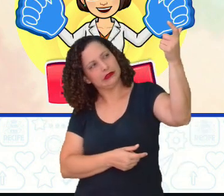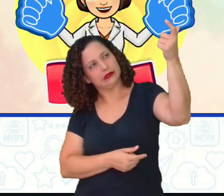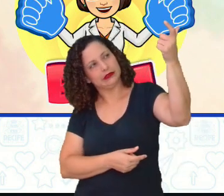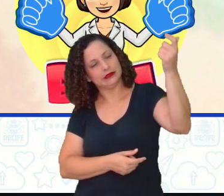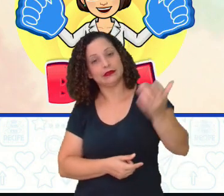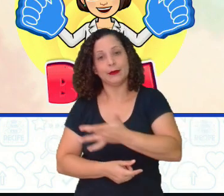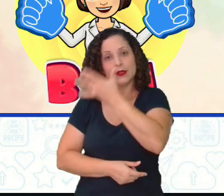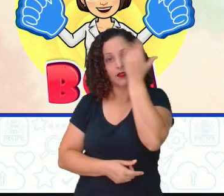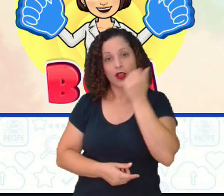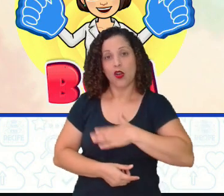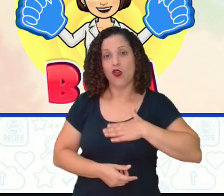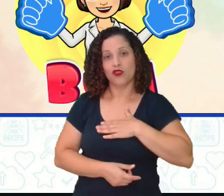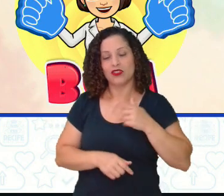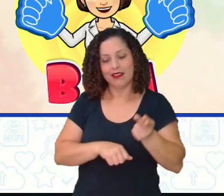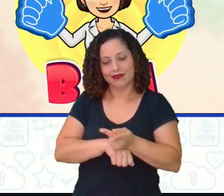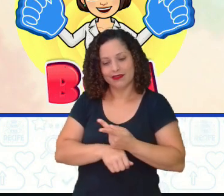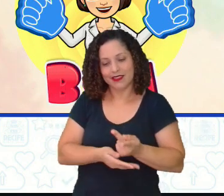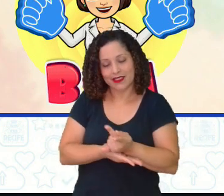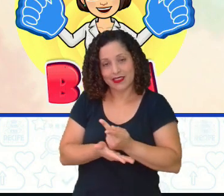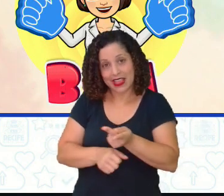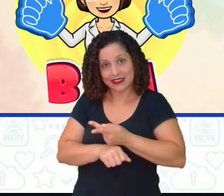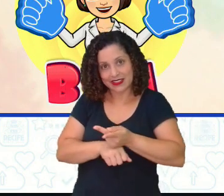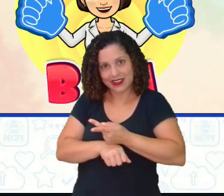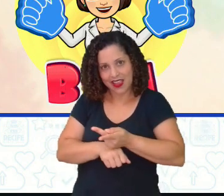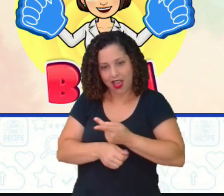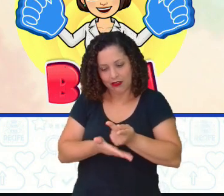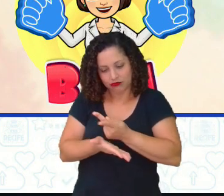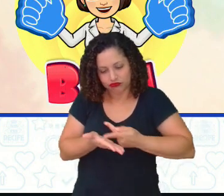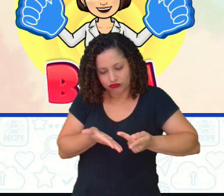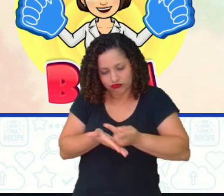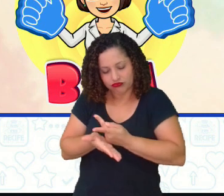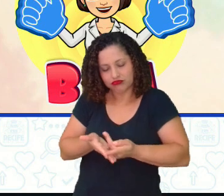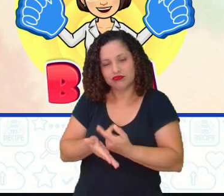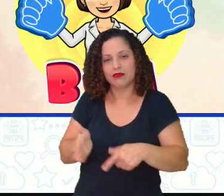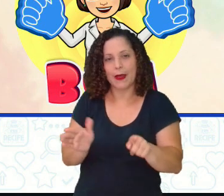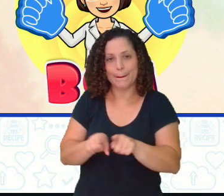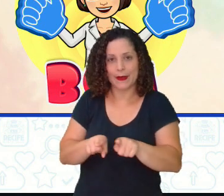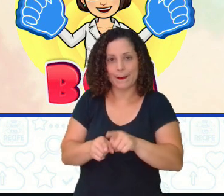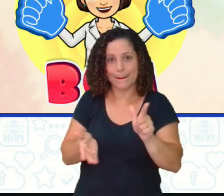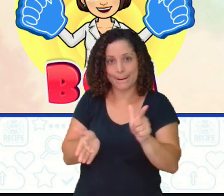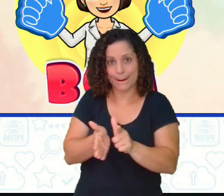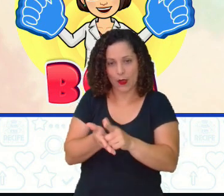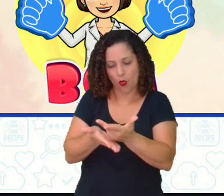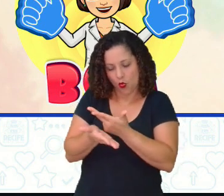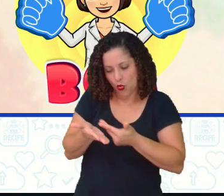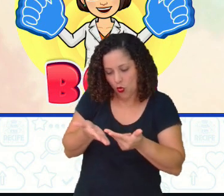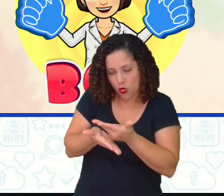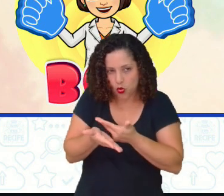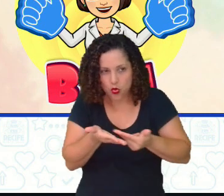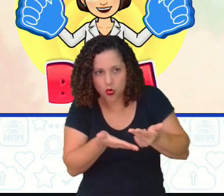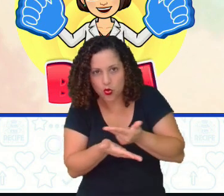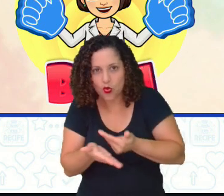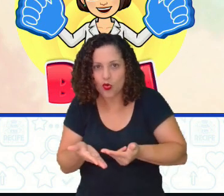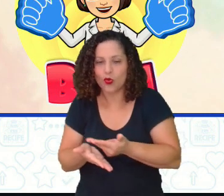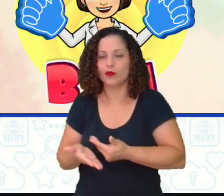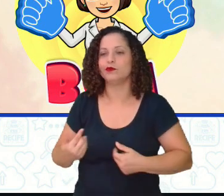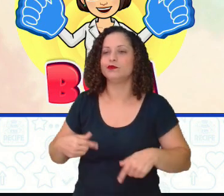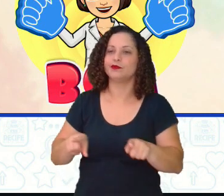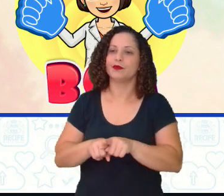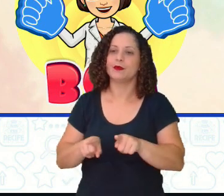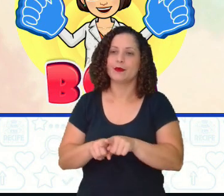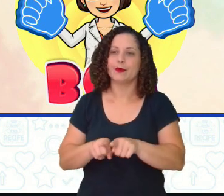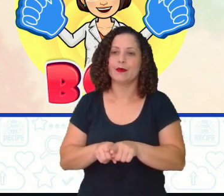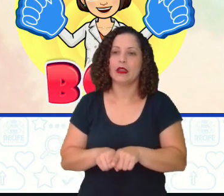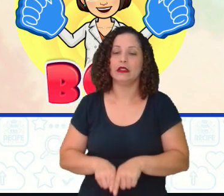gosta de desenhar, leva o papel, leva alguma coisa, ou quando voltar, tenta retratar. Lembrando sempre, jogue o lixo